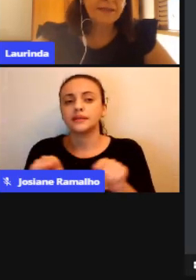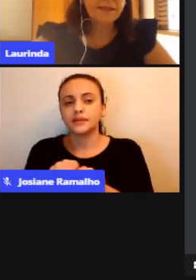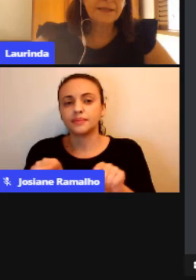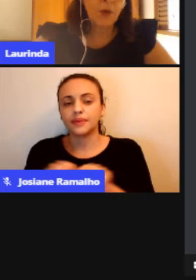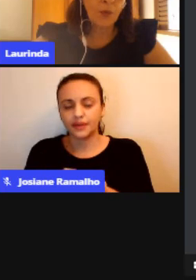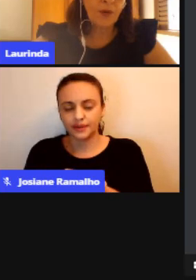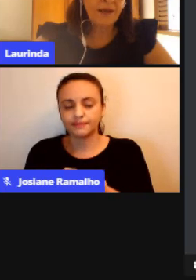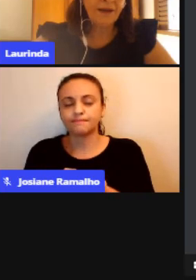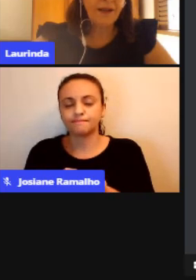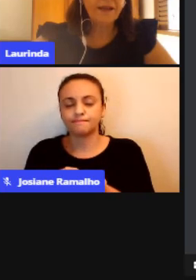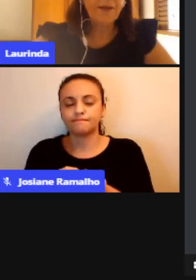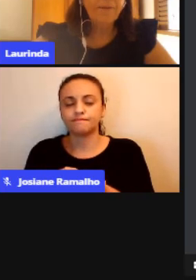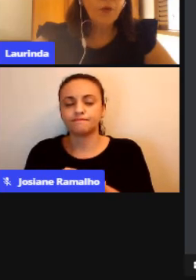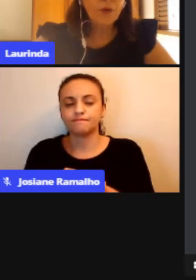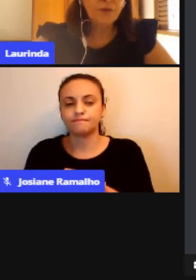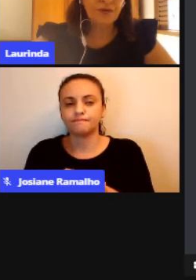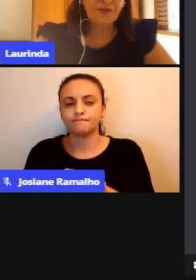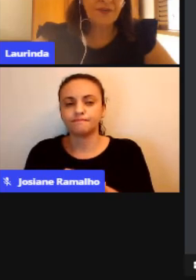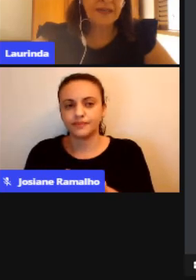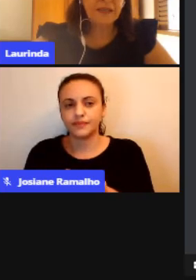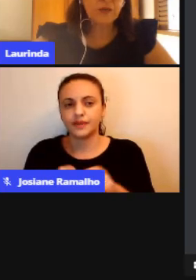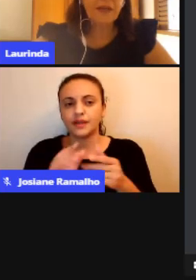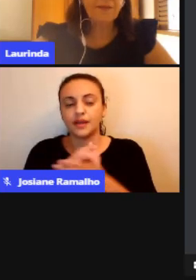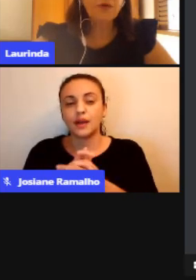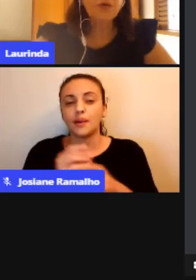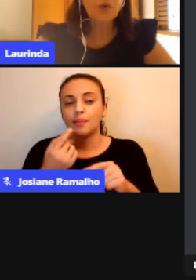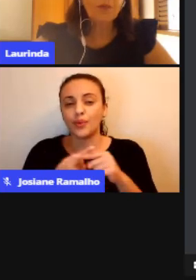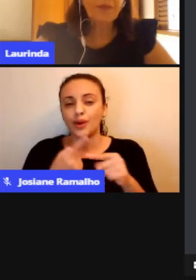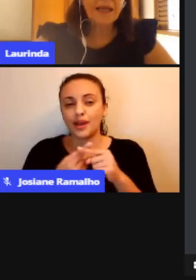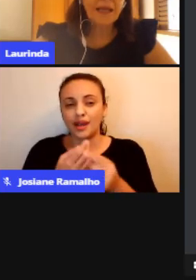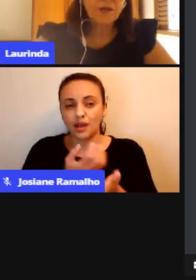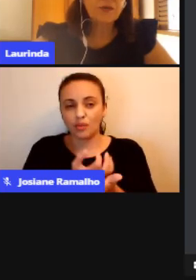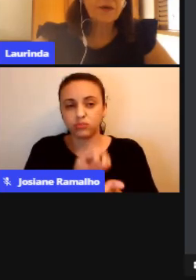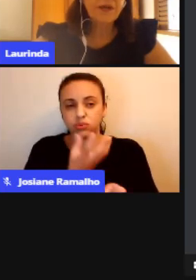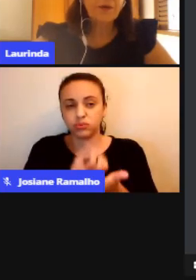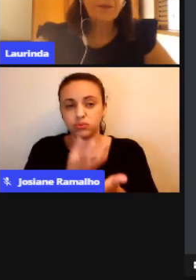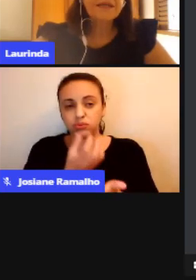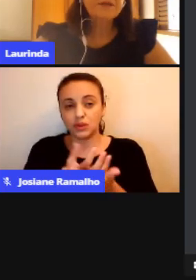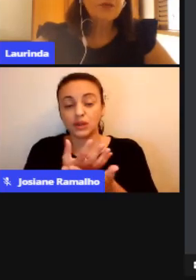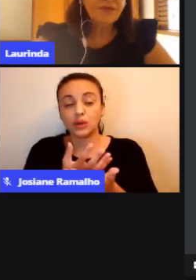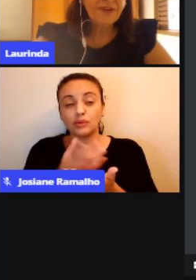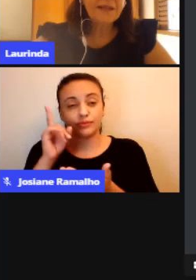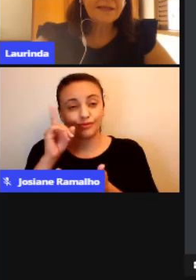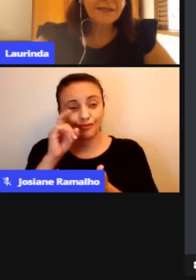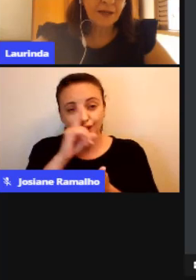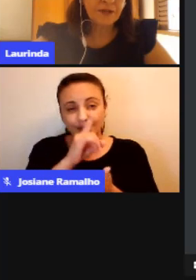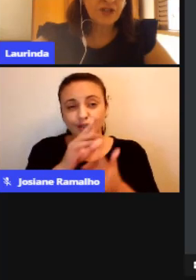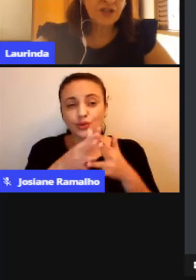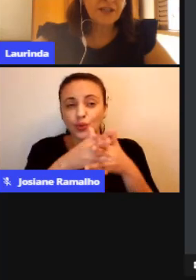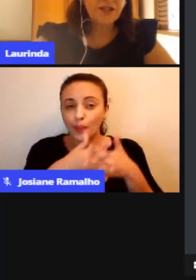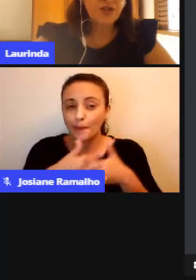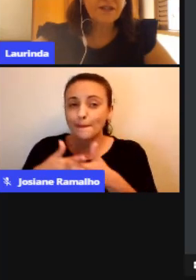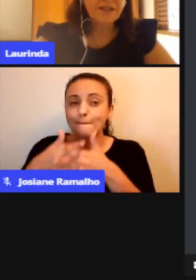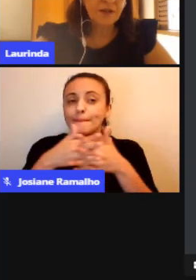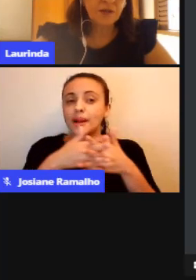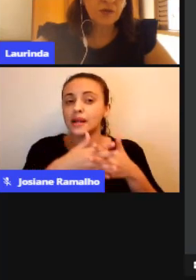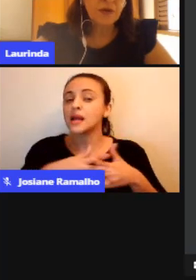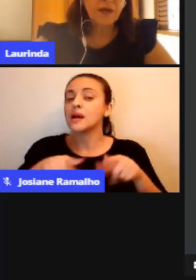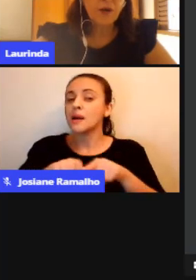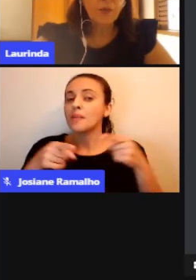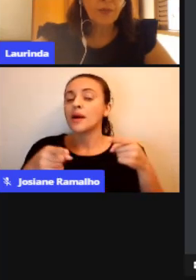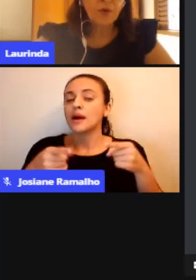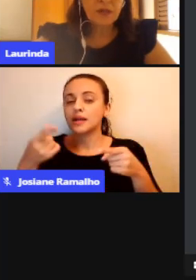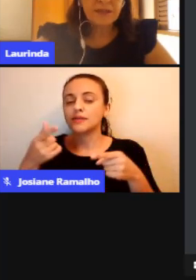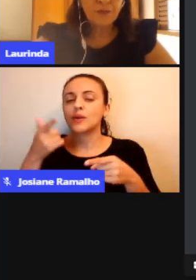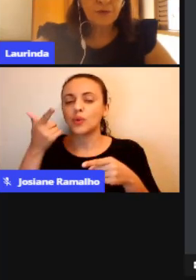de alfabetização, né, que é muito difícil, ele é muito complexo, mas tudo vai dar certo, a gente acredita